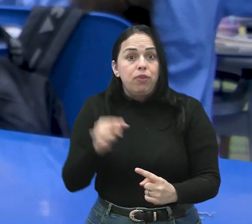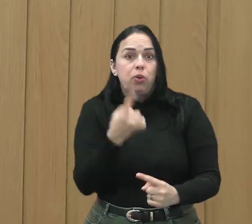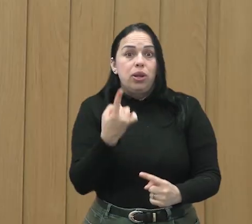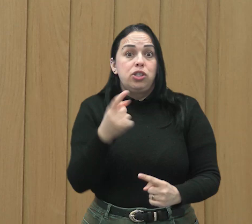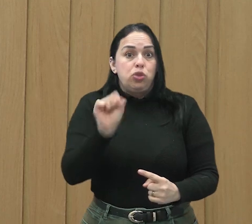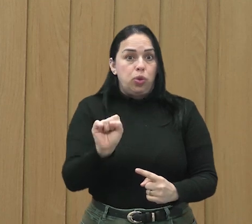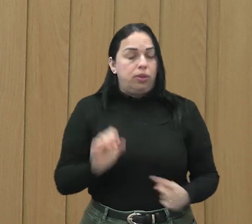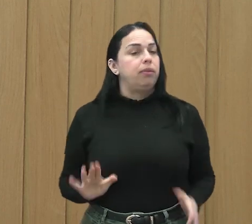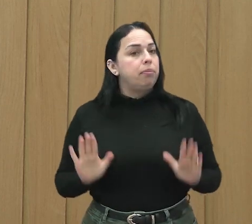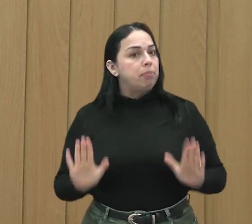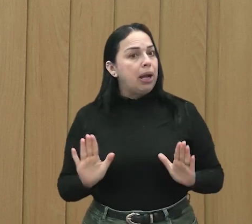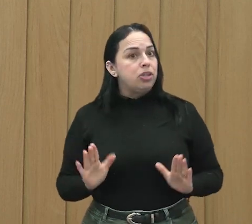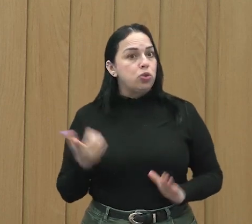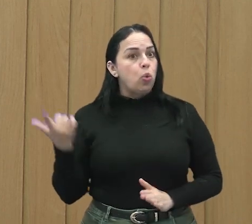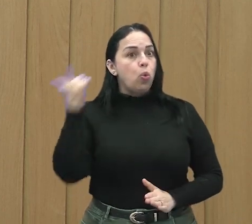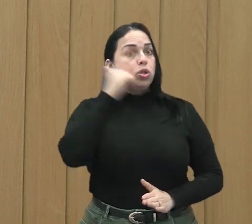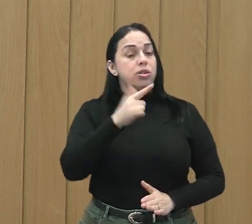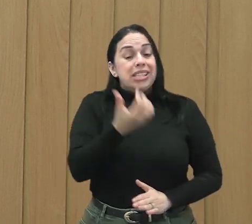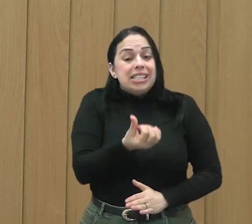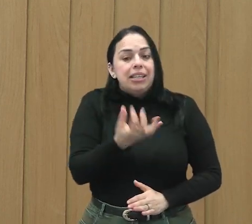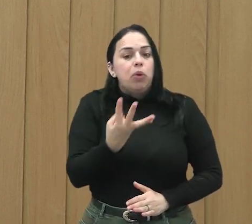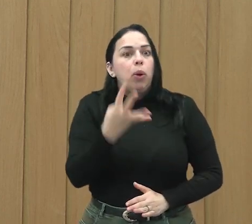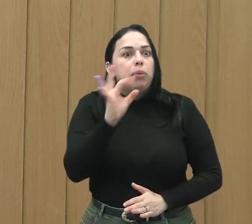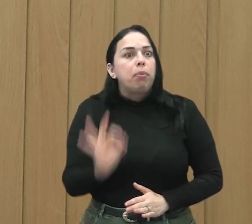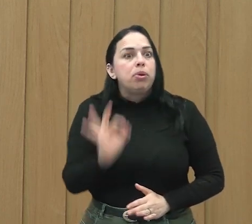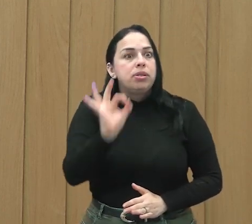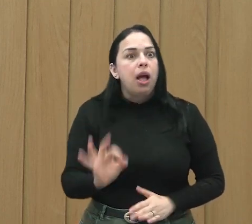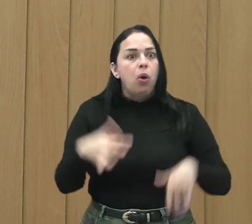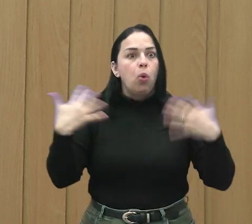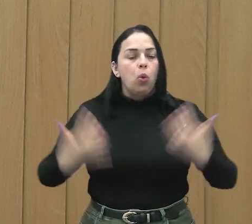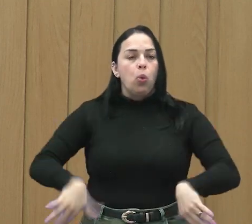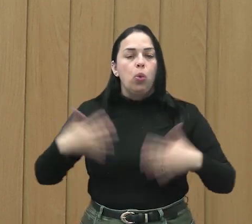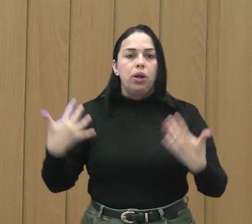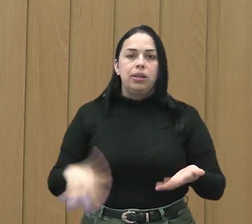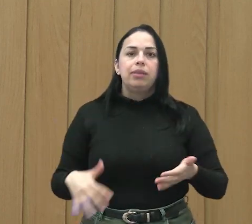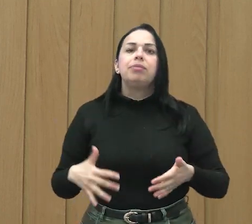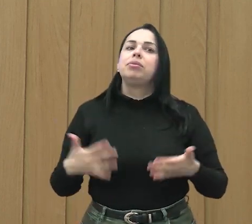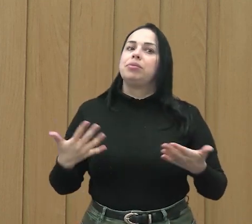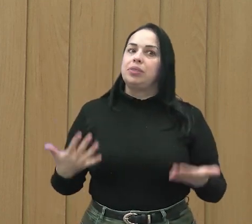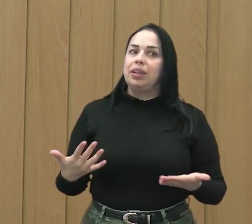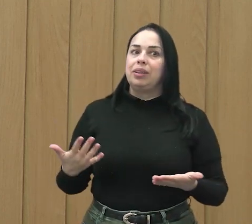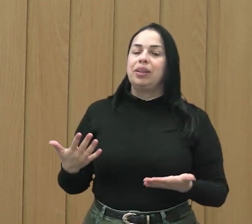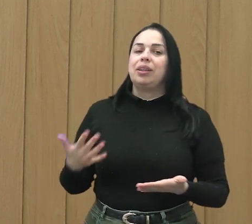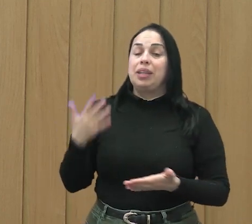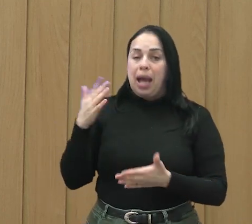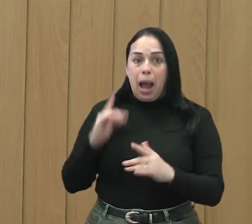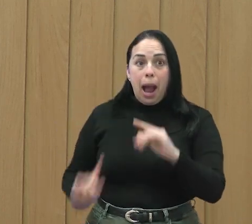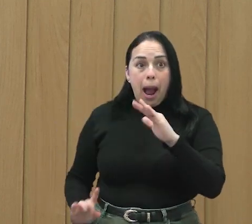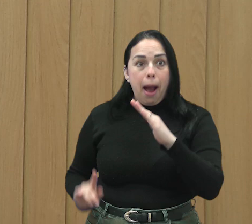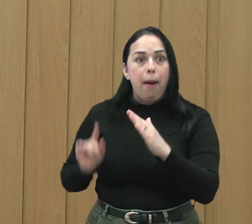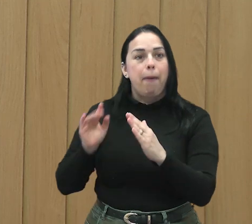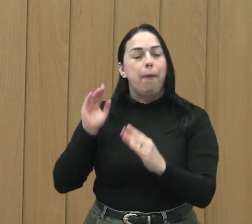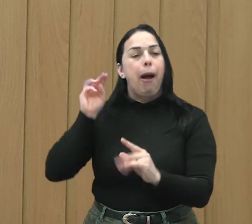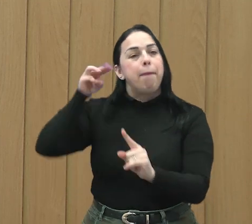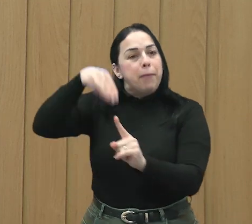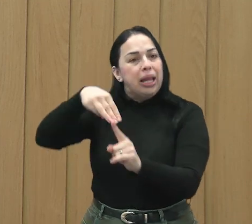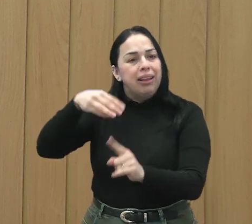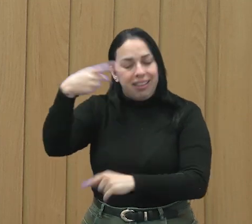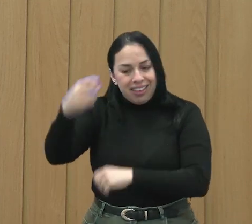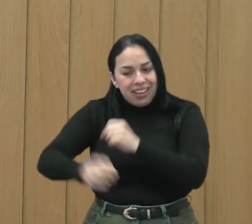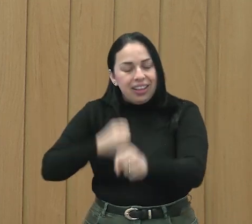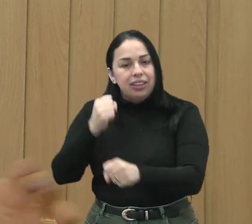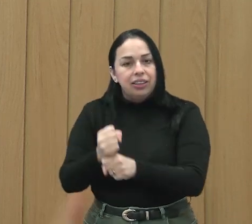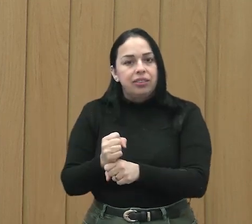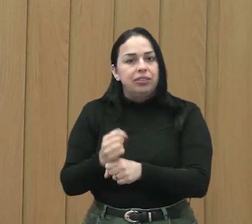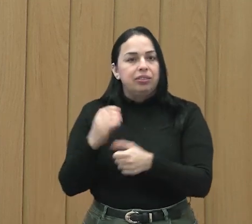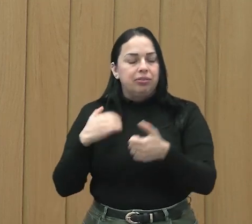61,18%. Nós chegamos em 64,7%, né? Que era a meta desse ano. Então, assim, de